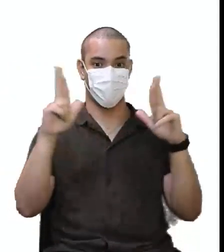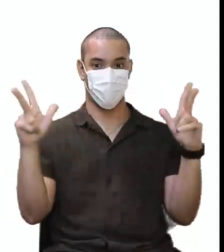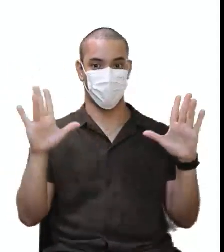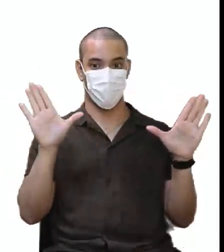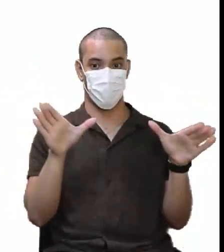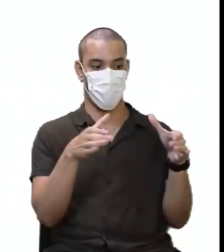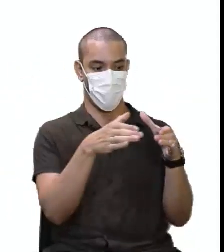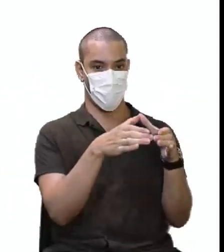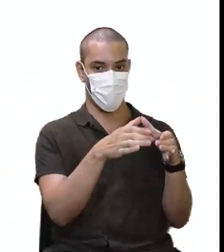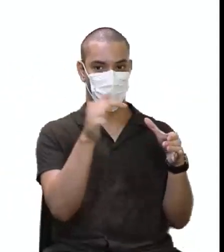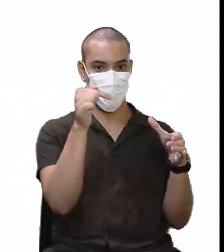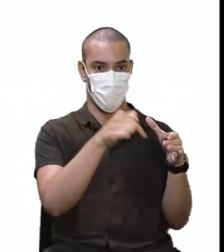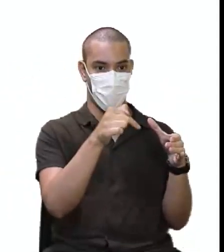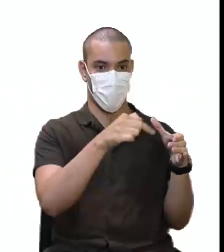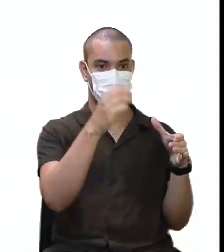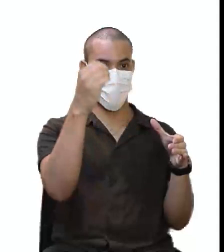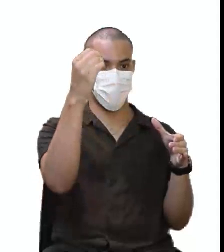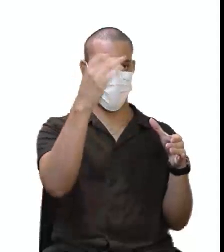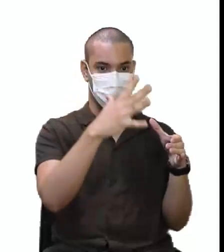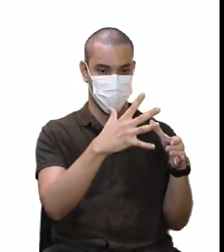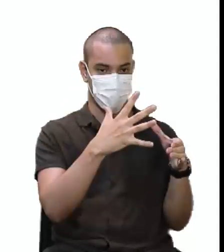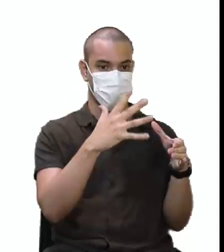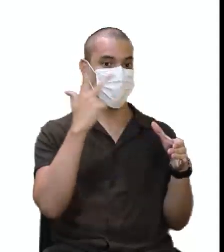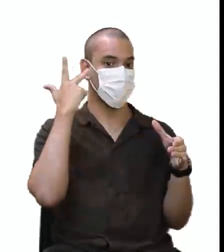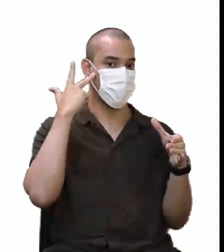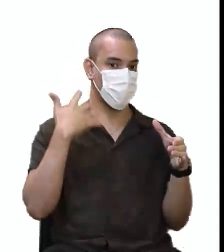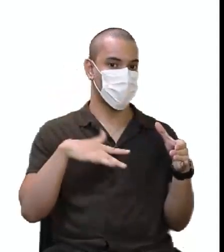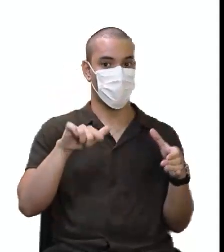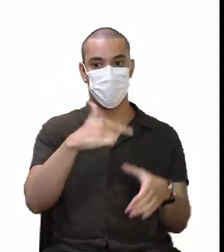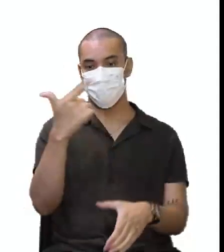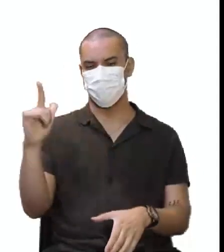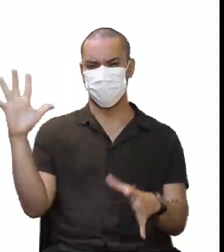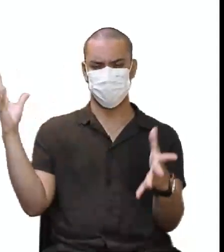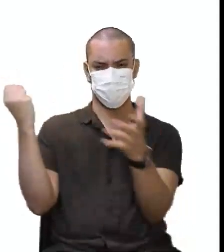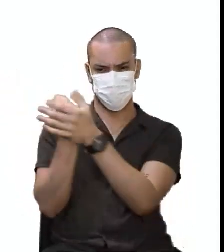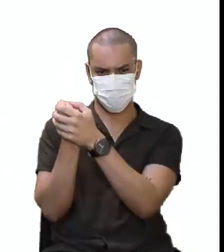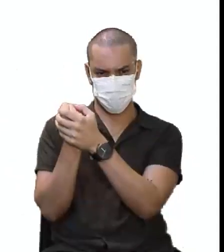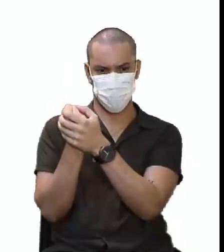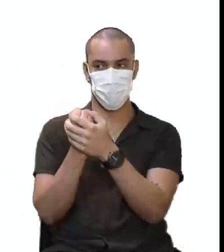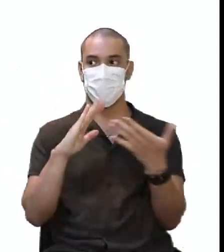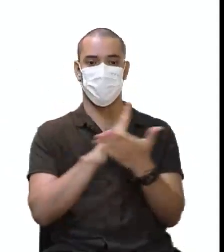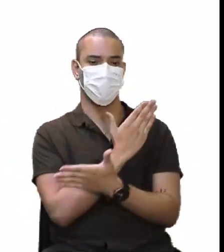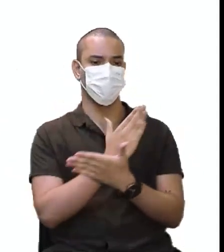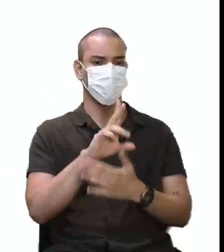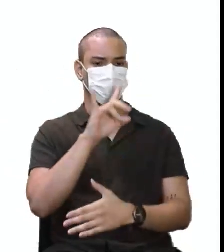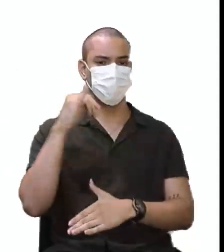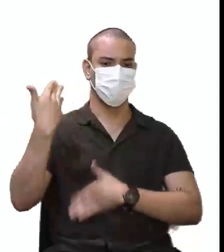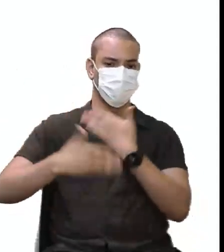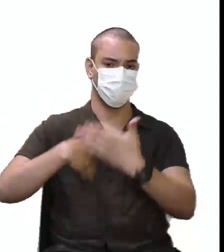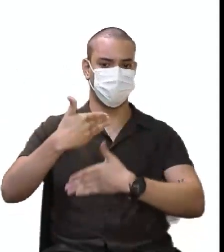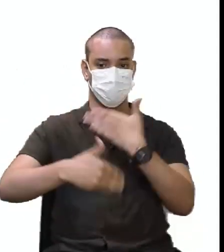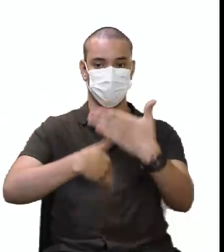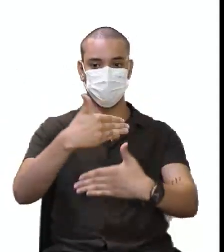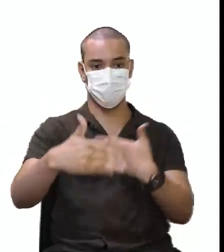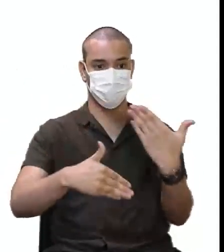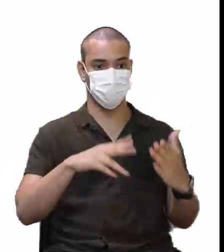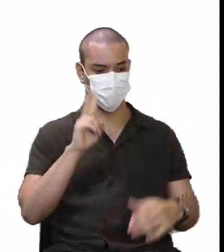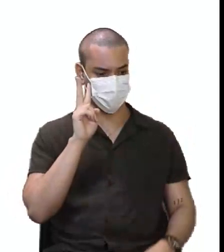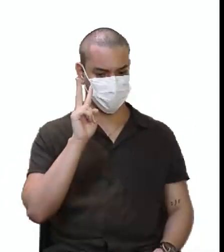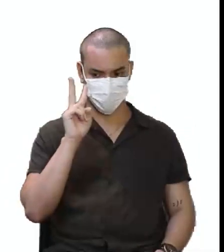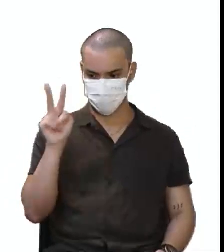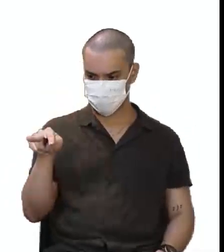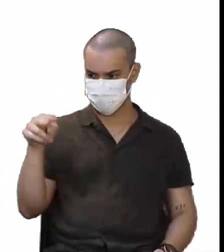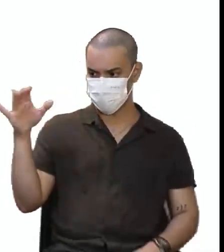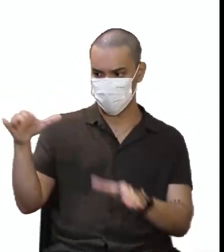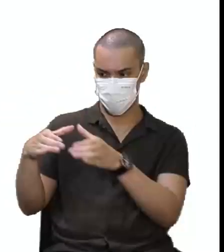grupo exposto a ciclos de iluminação solar natural e o outro mantido no escuro. Há alguns dias, observou-se que o grupo exposto